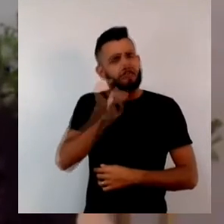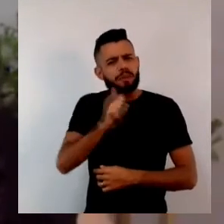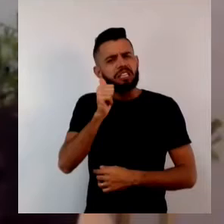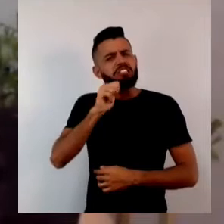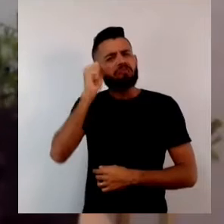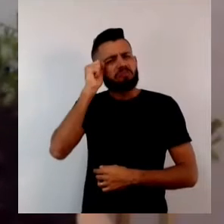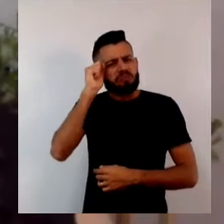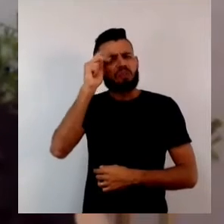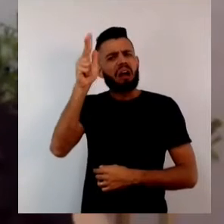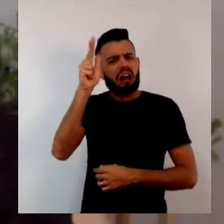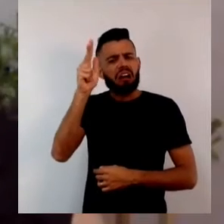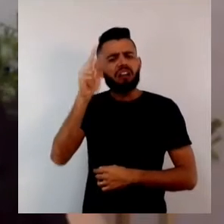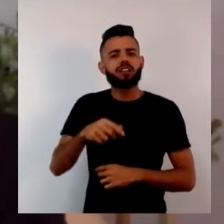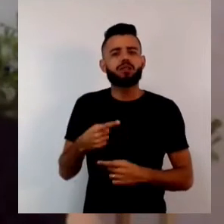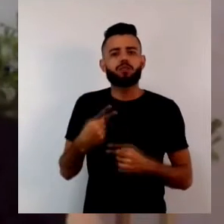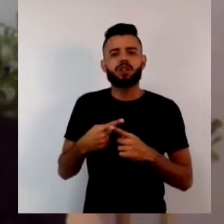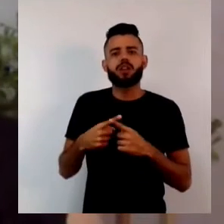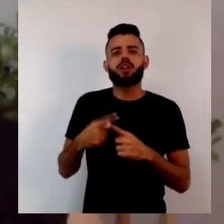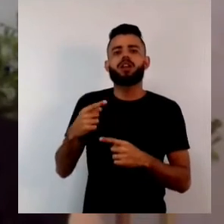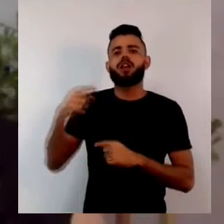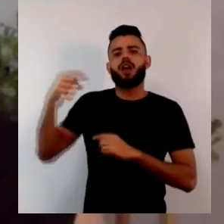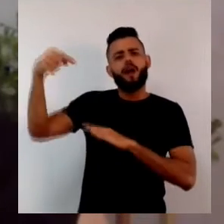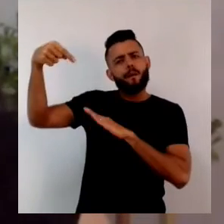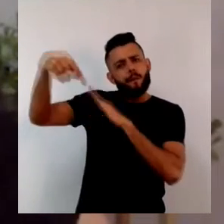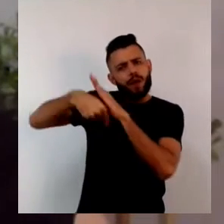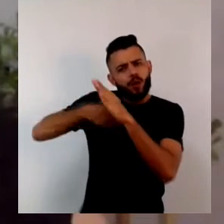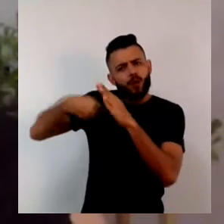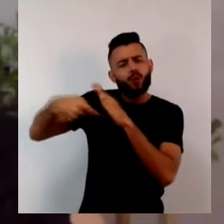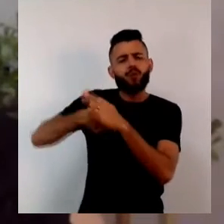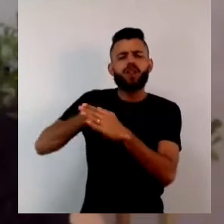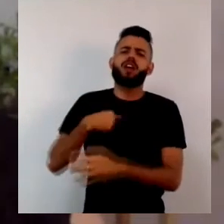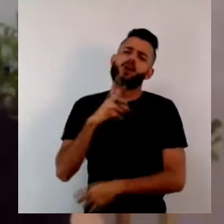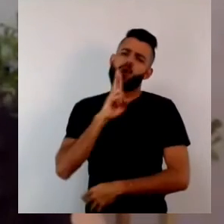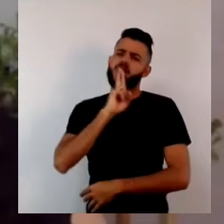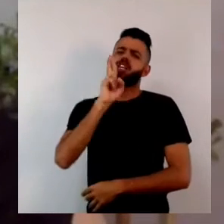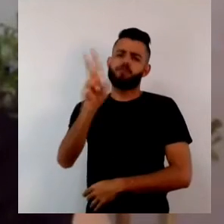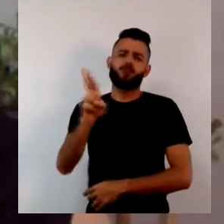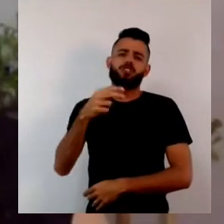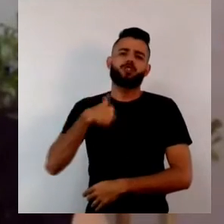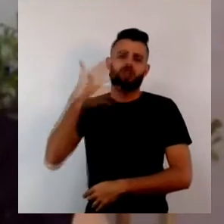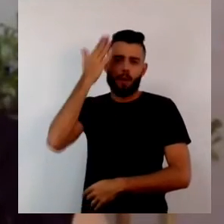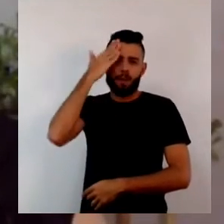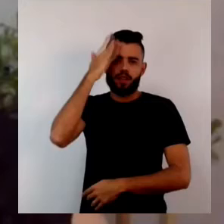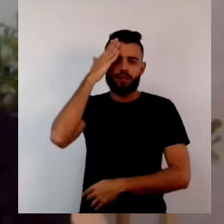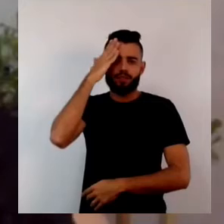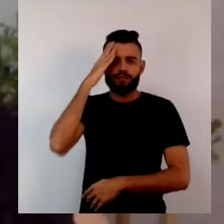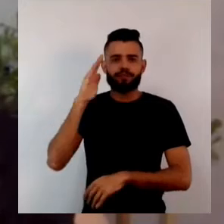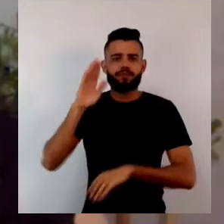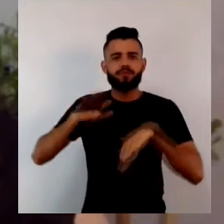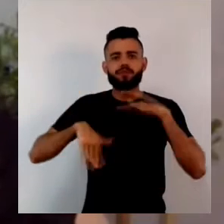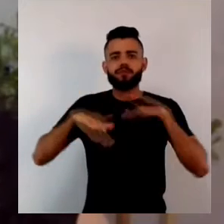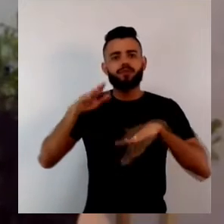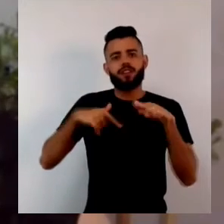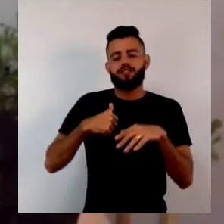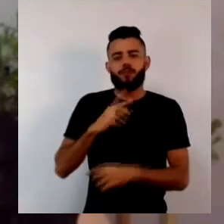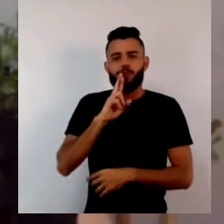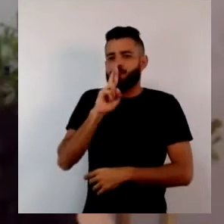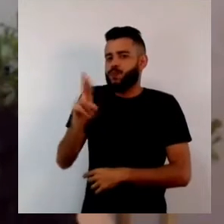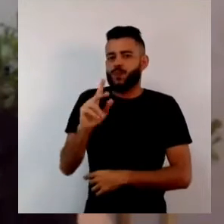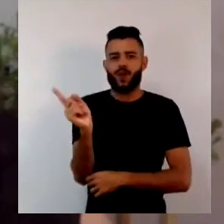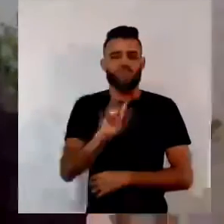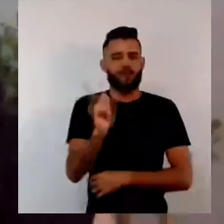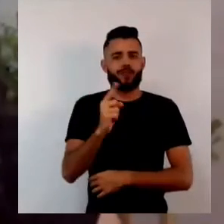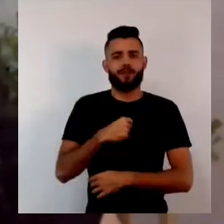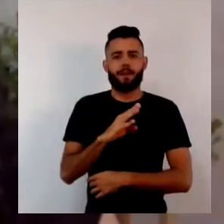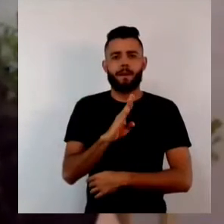as perguntas que ela fazia para a turma, eu sabia responder. E às vezes eu nem fazia questão de responder, mas só o balbuciar, eu acho que